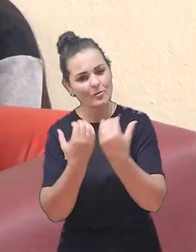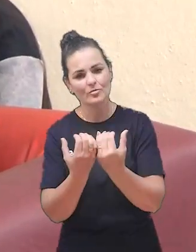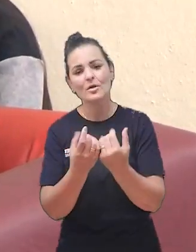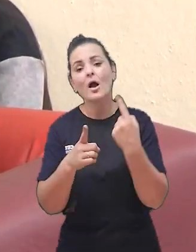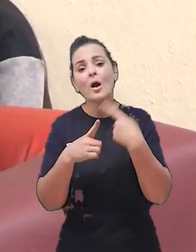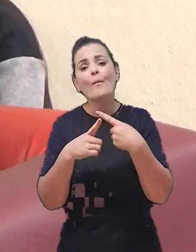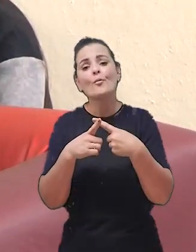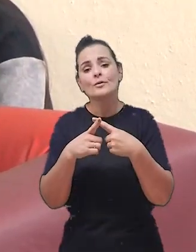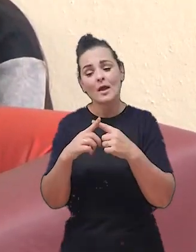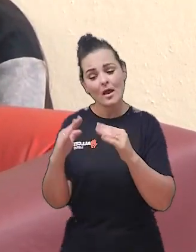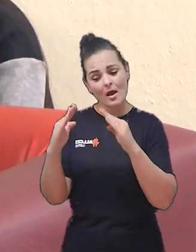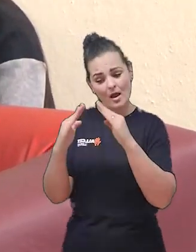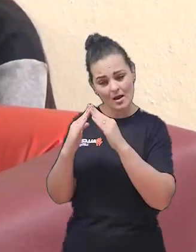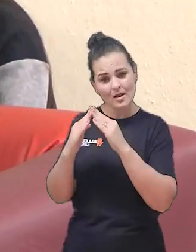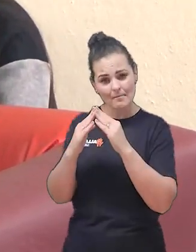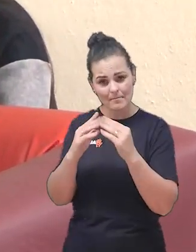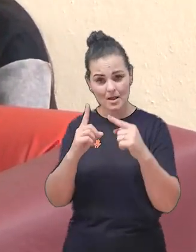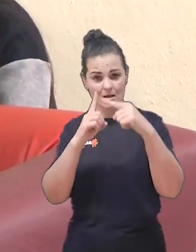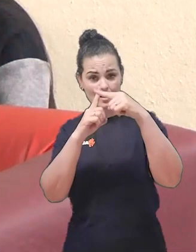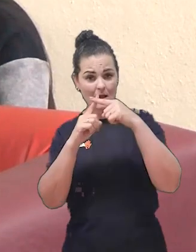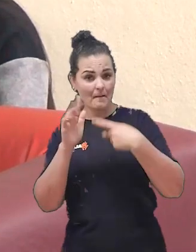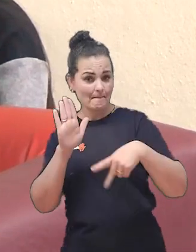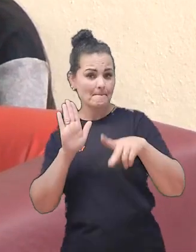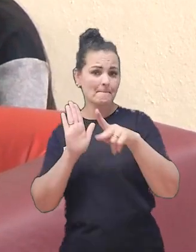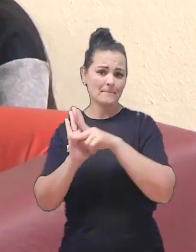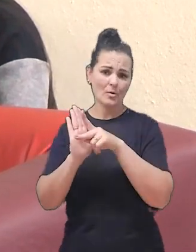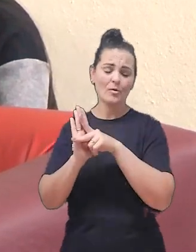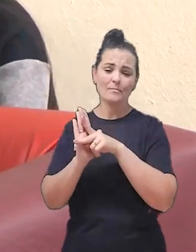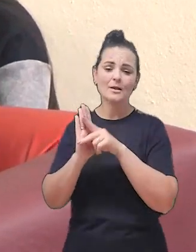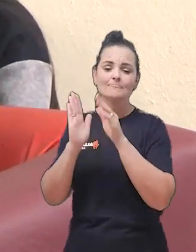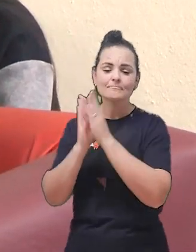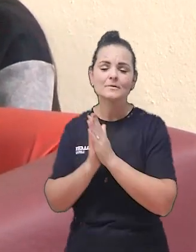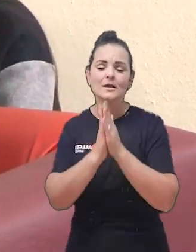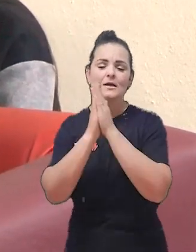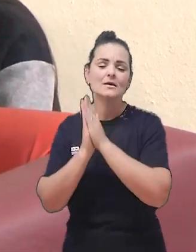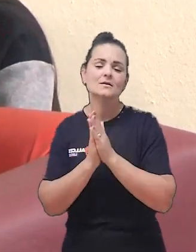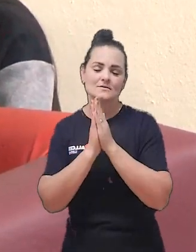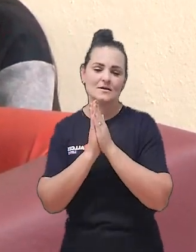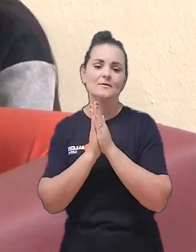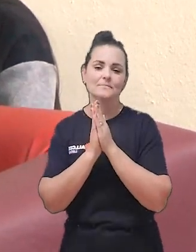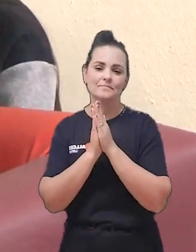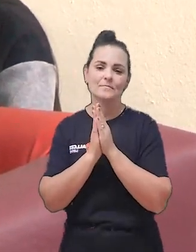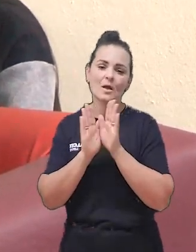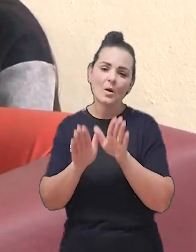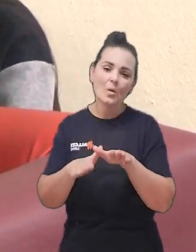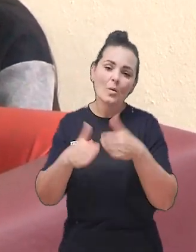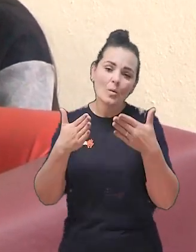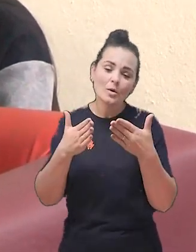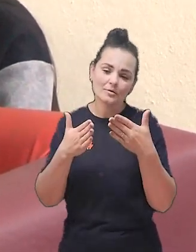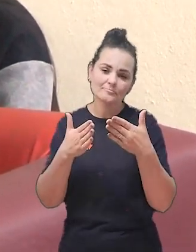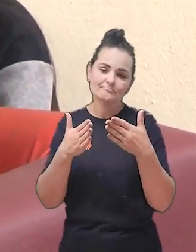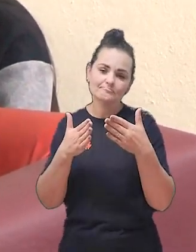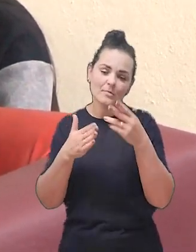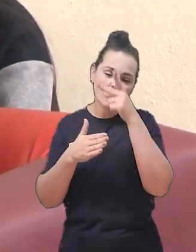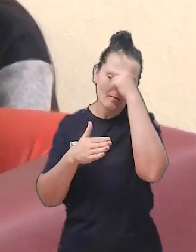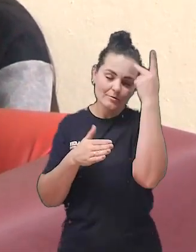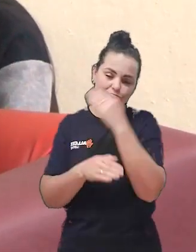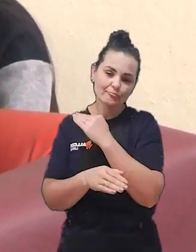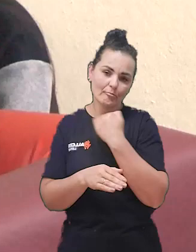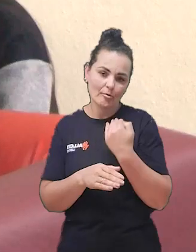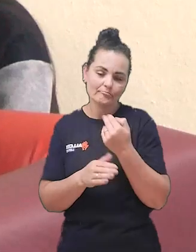Essas capelas têm uma serventia muito grande para velar os nossos entes queridos. Essa capela foi construída,